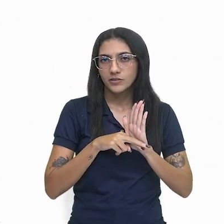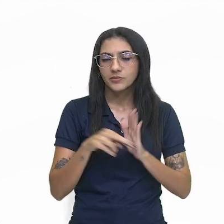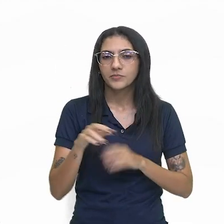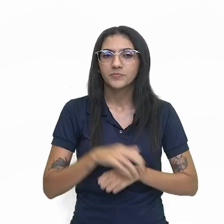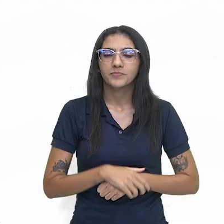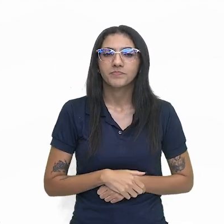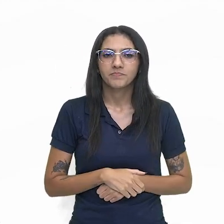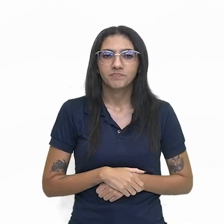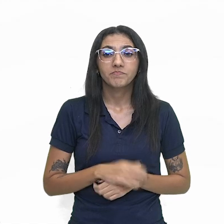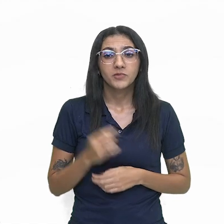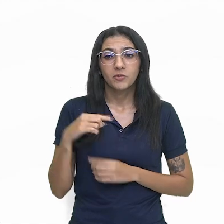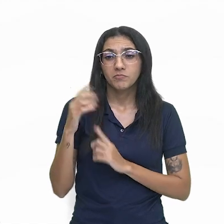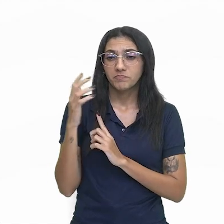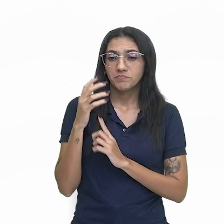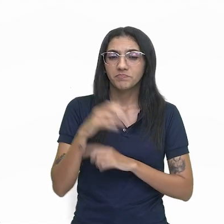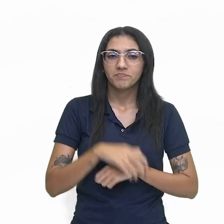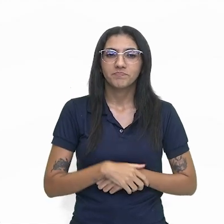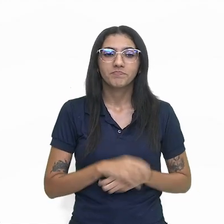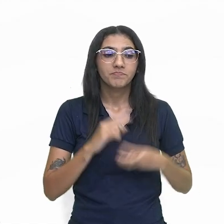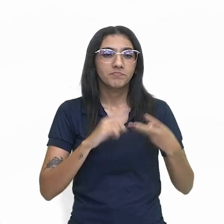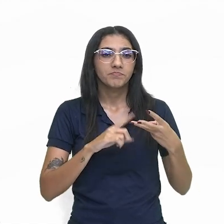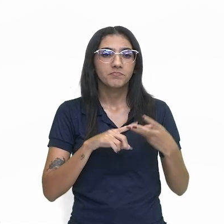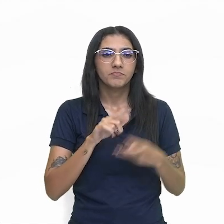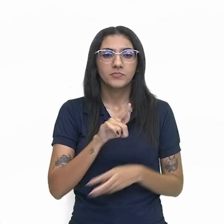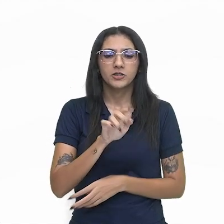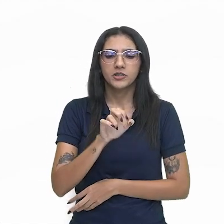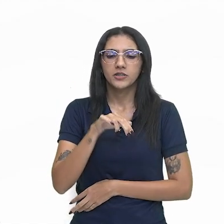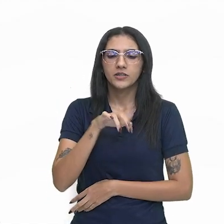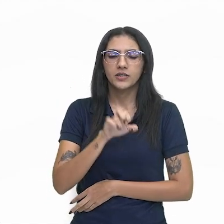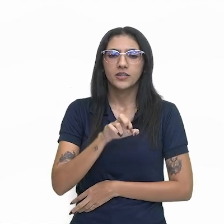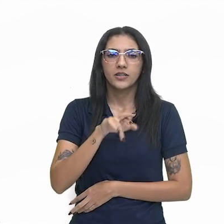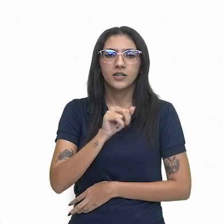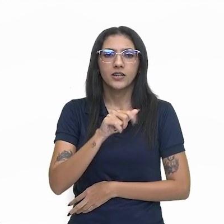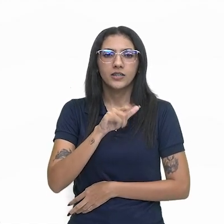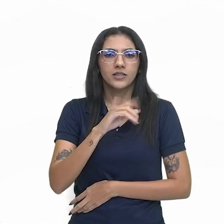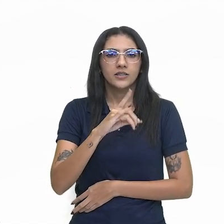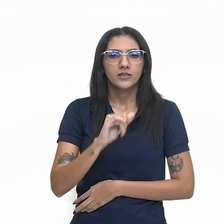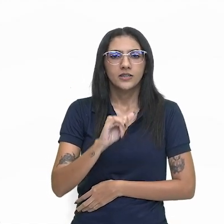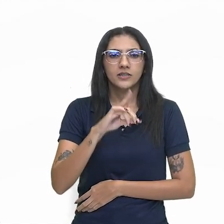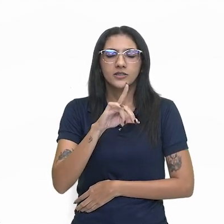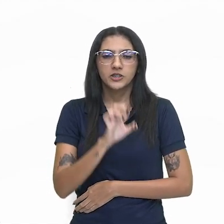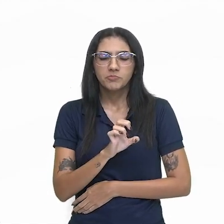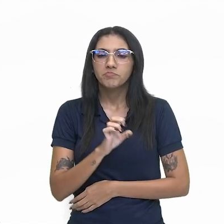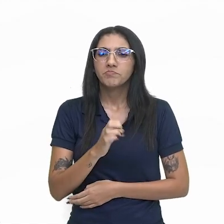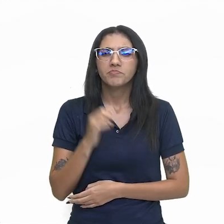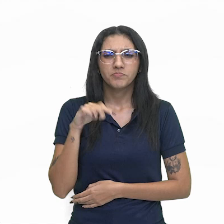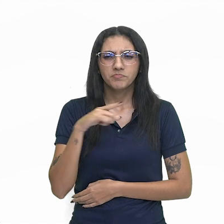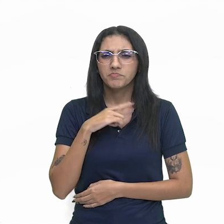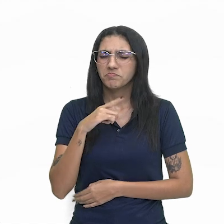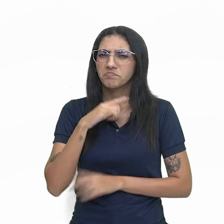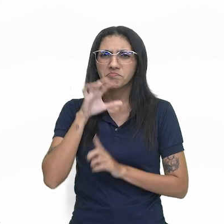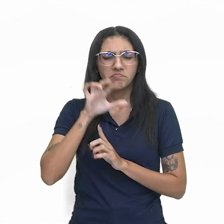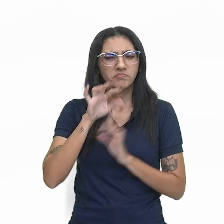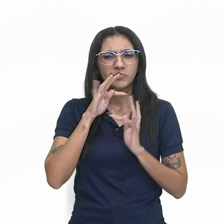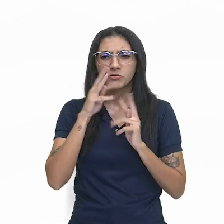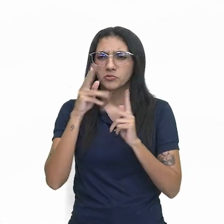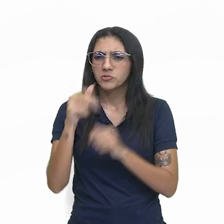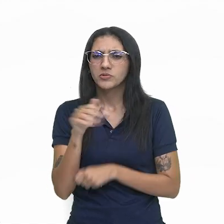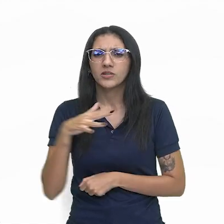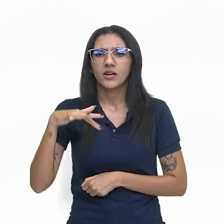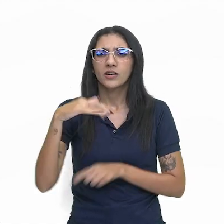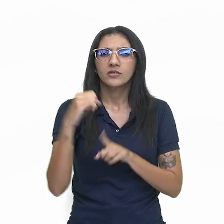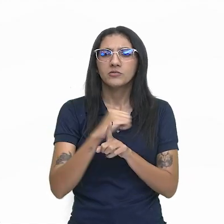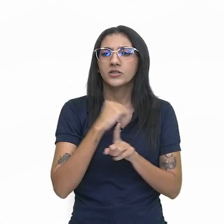regras. Então, a coercitividade. E a generalidade. Ele é geral, atinge todos os membros da sociedade,